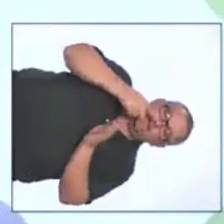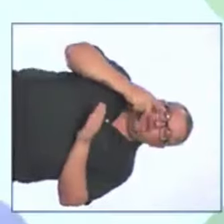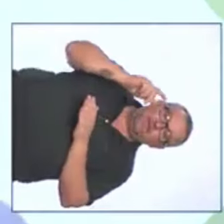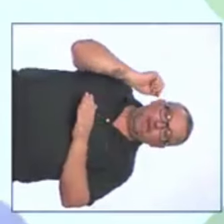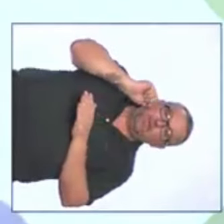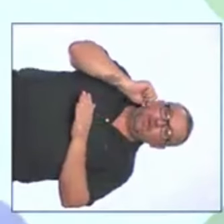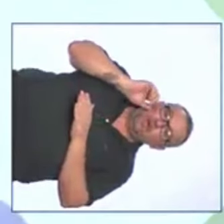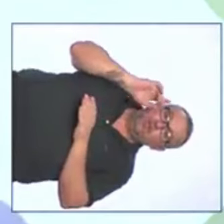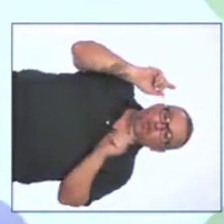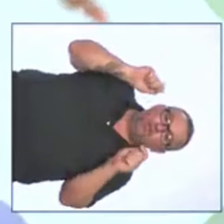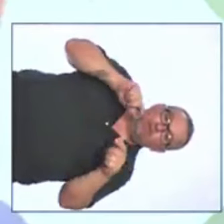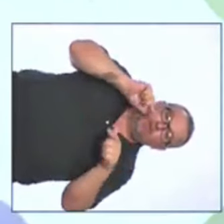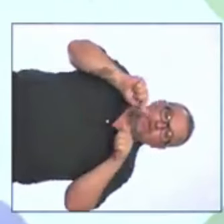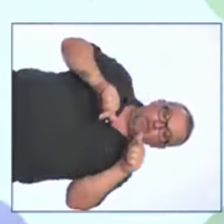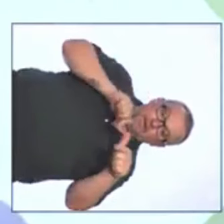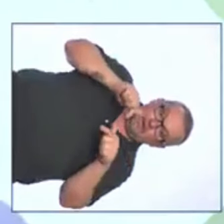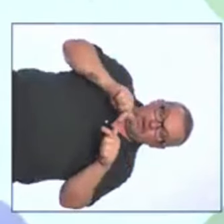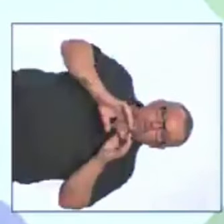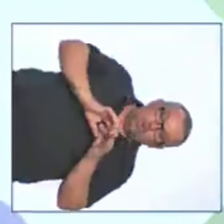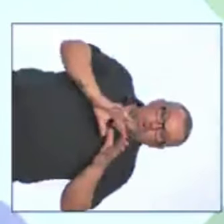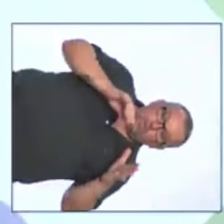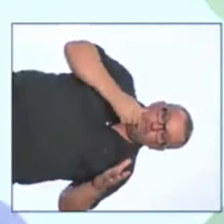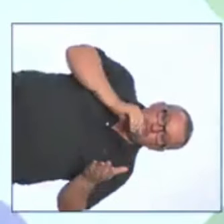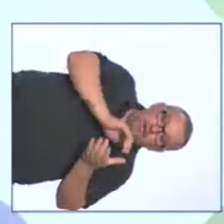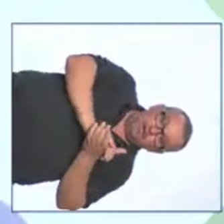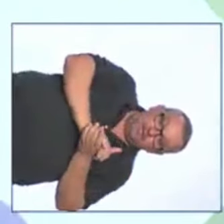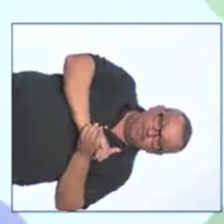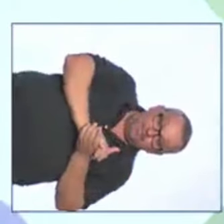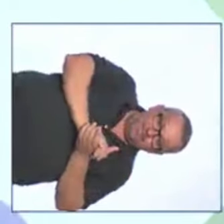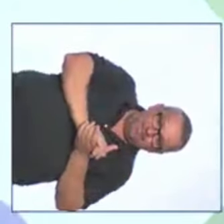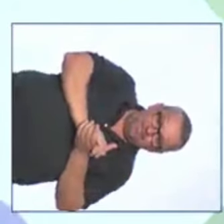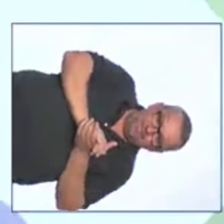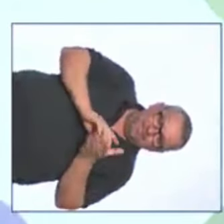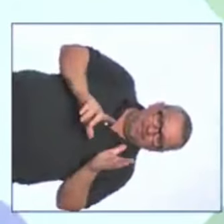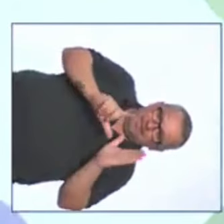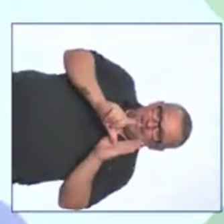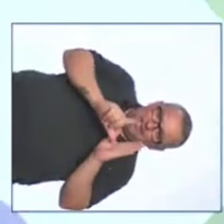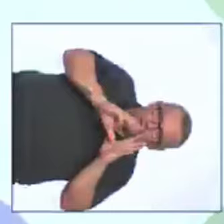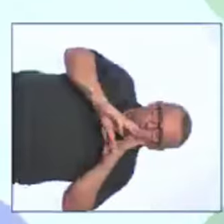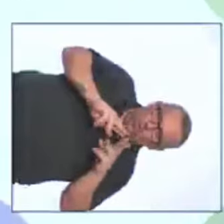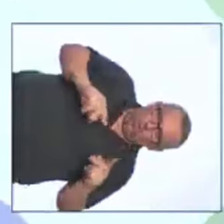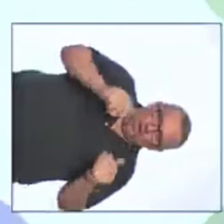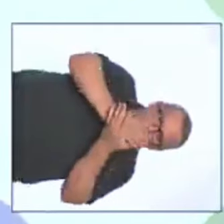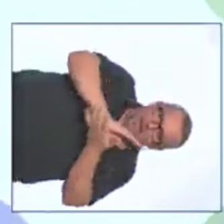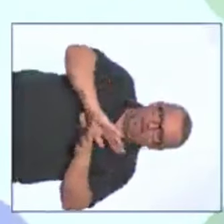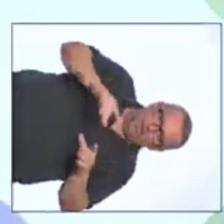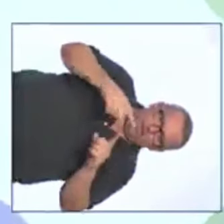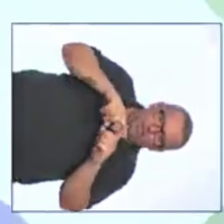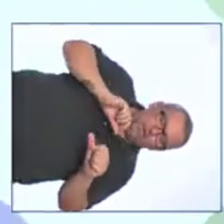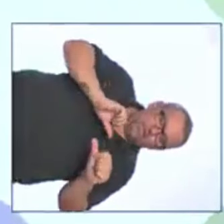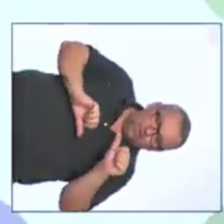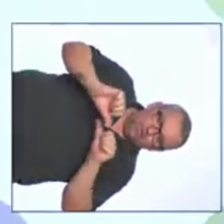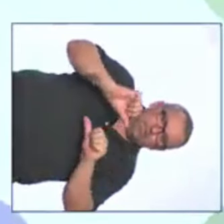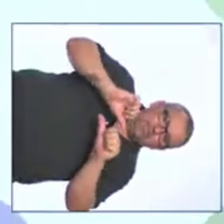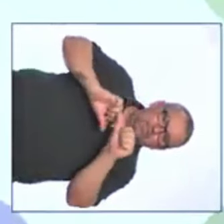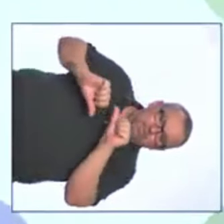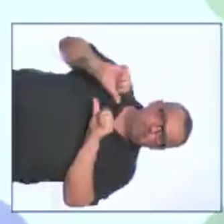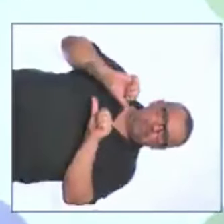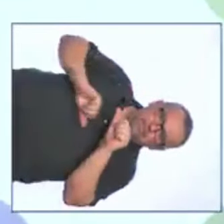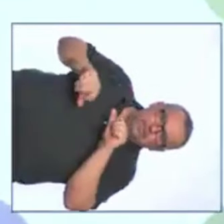mulher só poderia trabalhar com autorização do marido e essa legislação não existe mais porque as coisas vão evoluindo